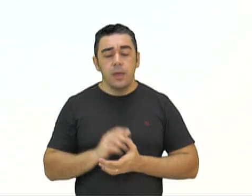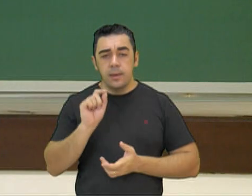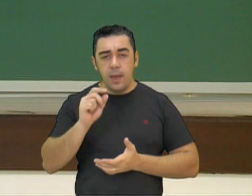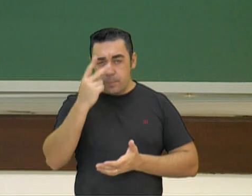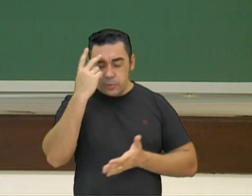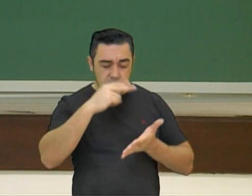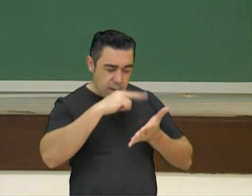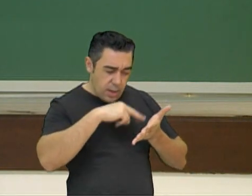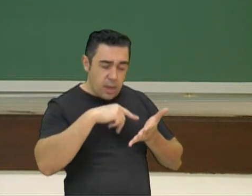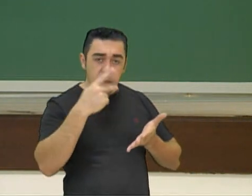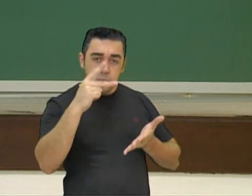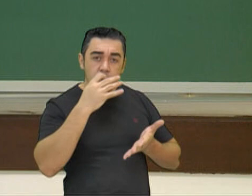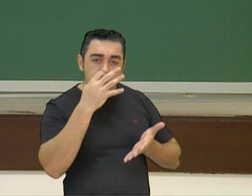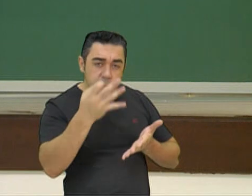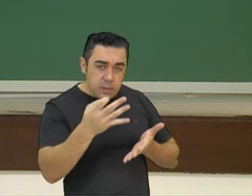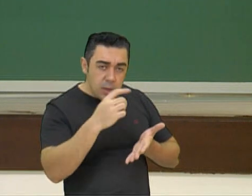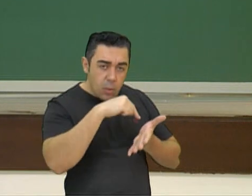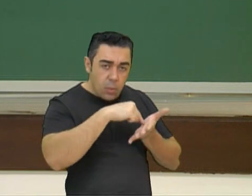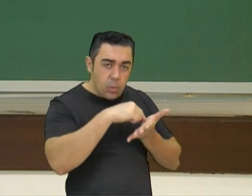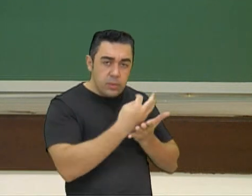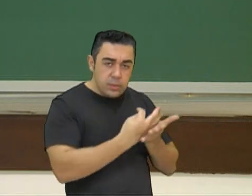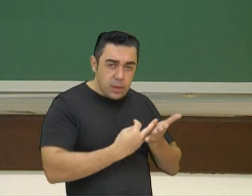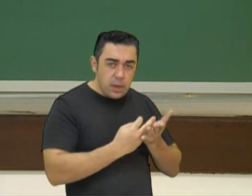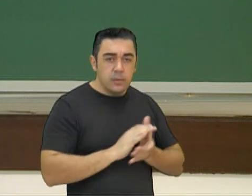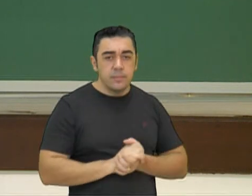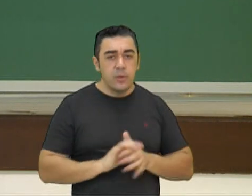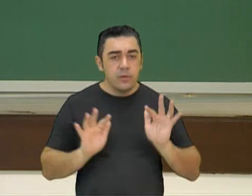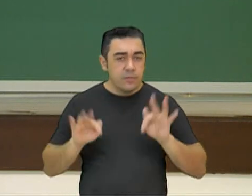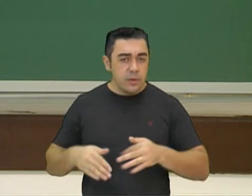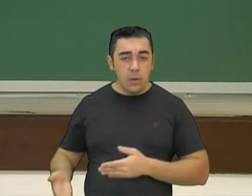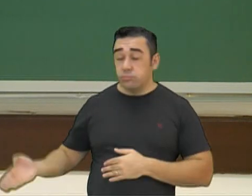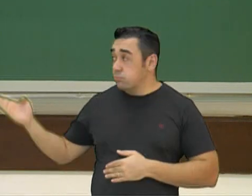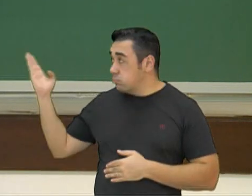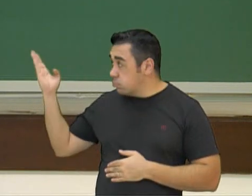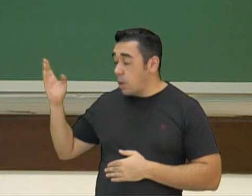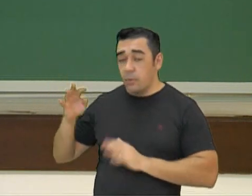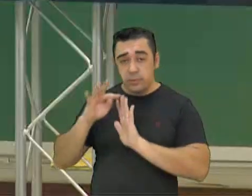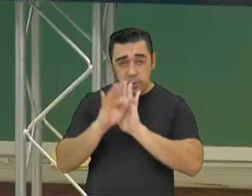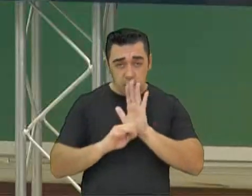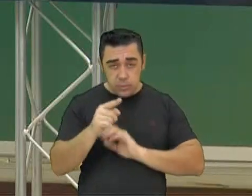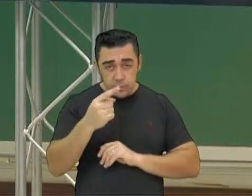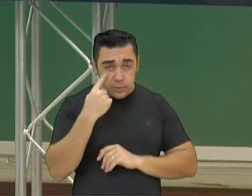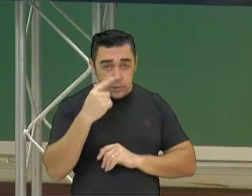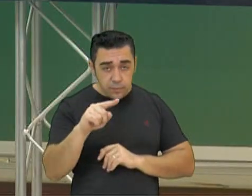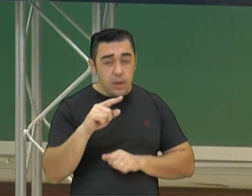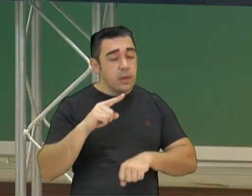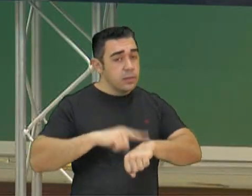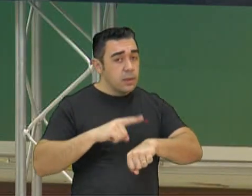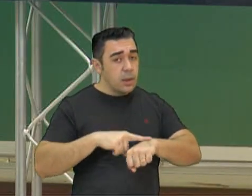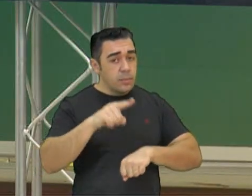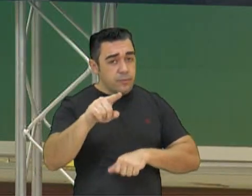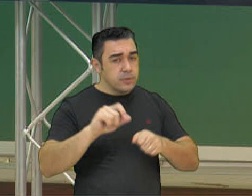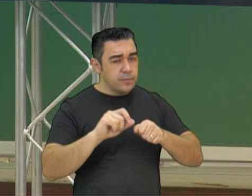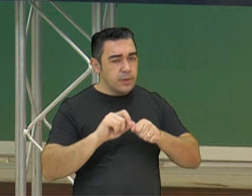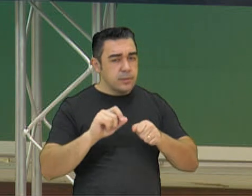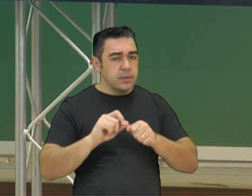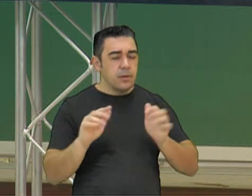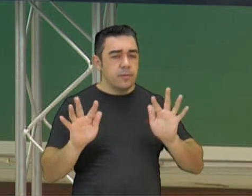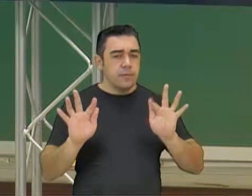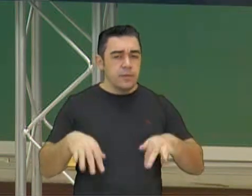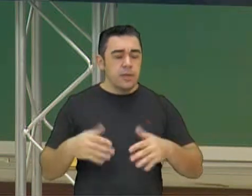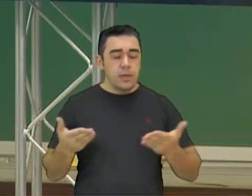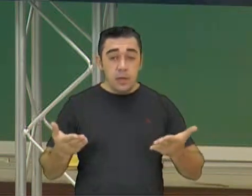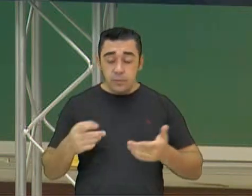leitor da sua opinião sobre o texto, certo? Então, para finalizar de novo, o texto inteiro aí, e mais uns minutinhos, releia o que você